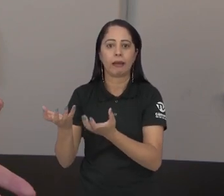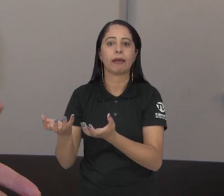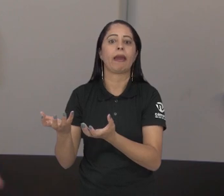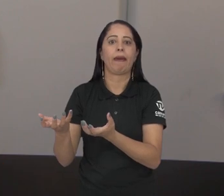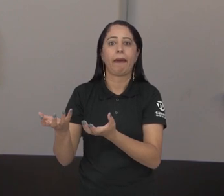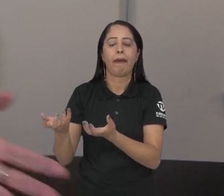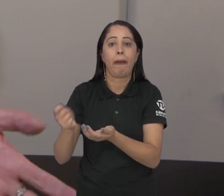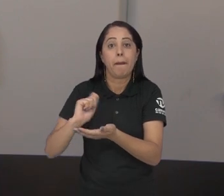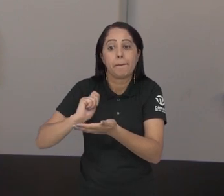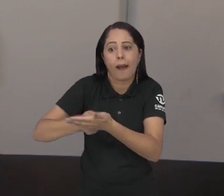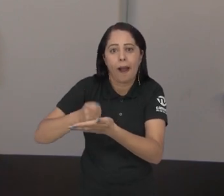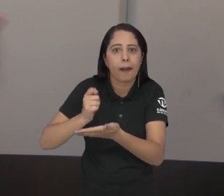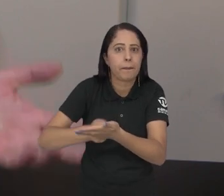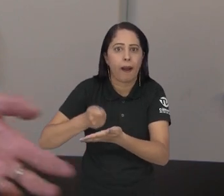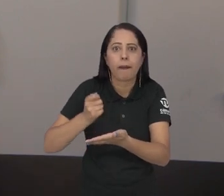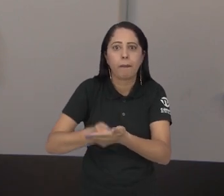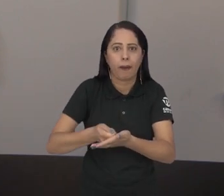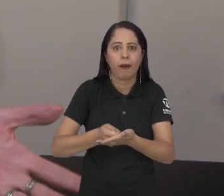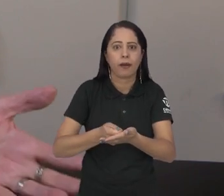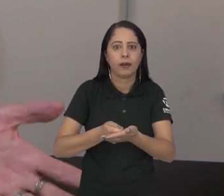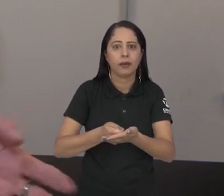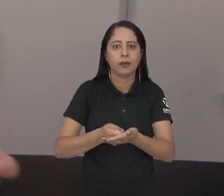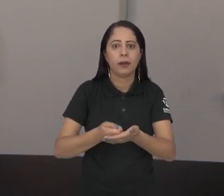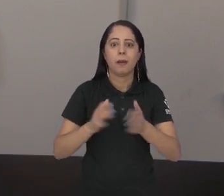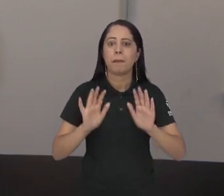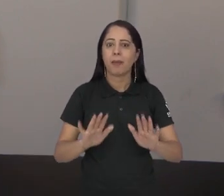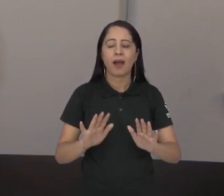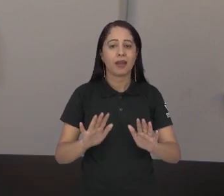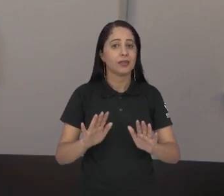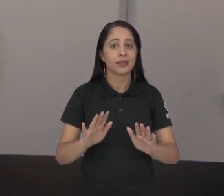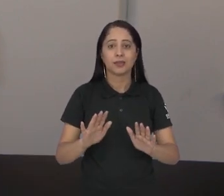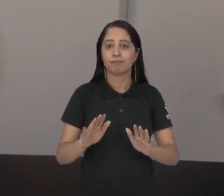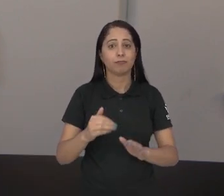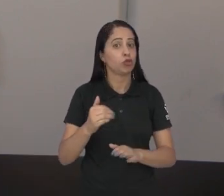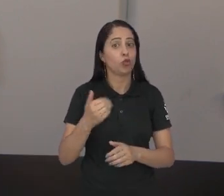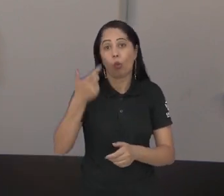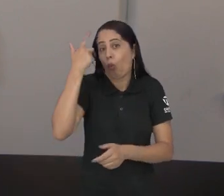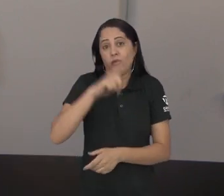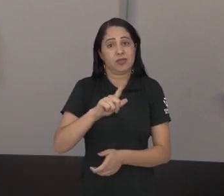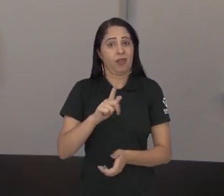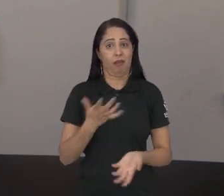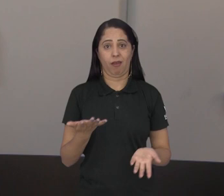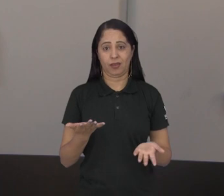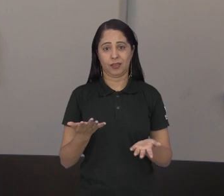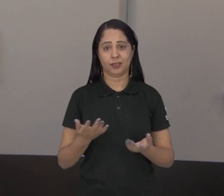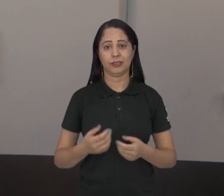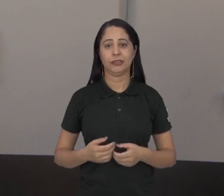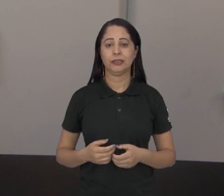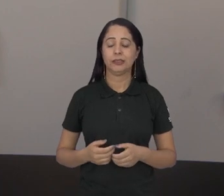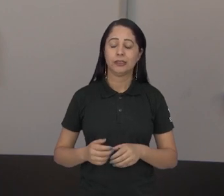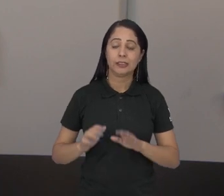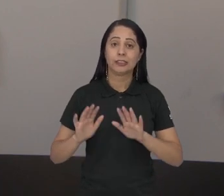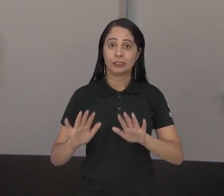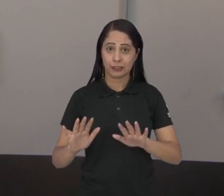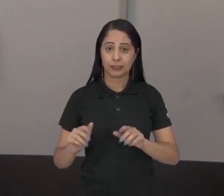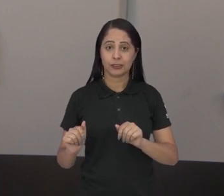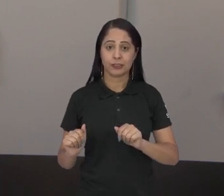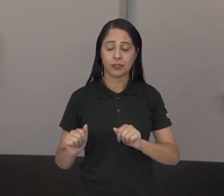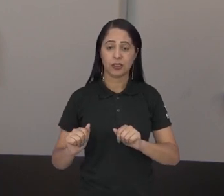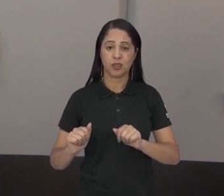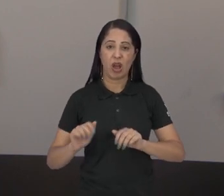fazer um cicatrizar para pagar uma casa de repouso mesmo assim não estão conseguindo